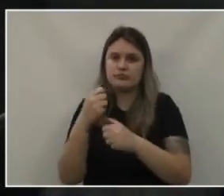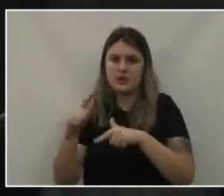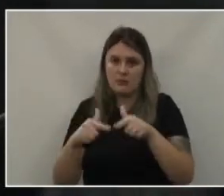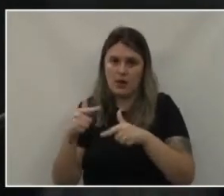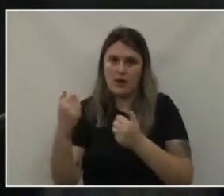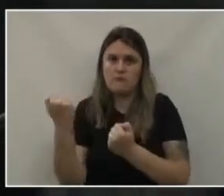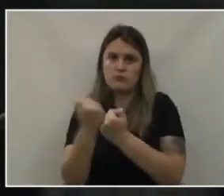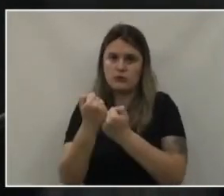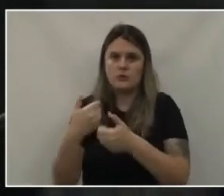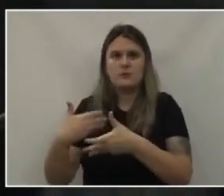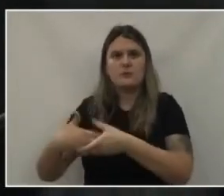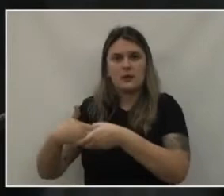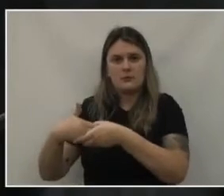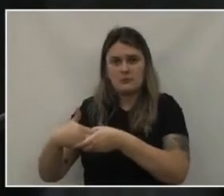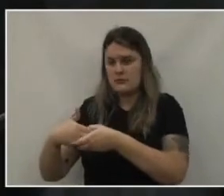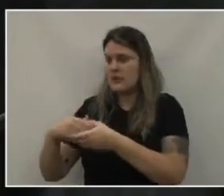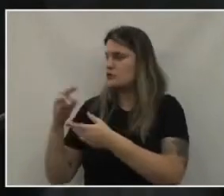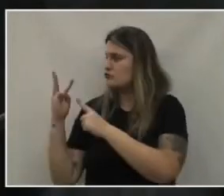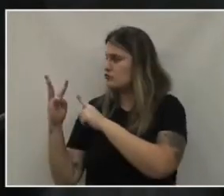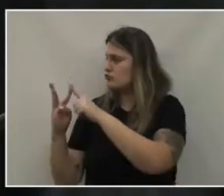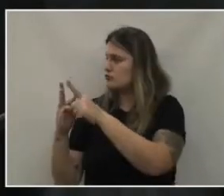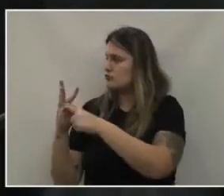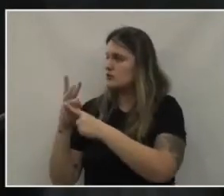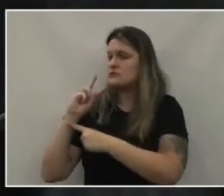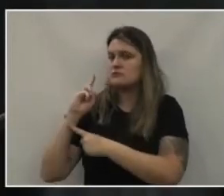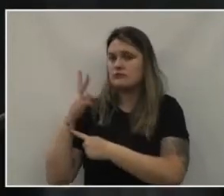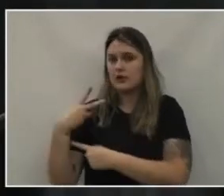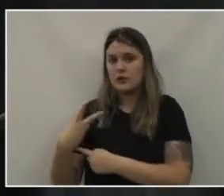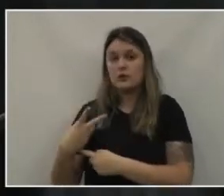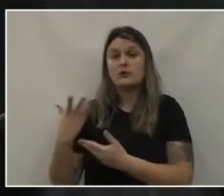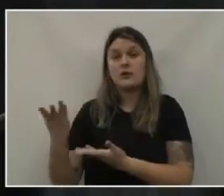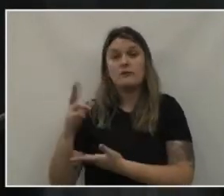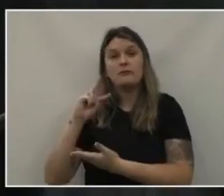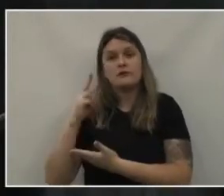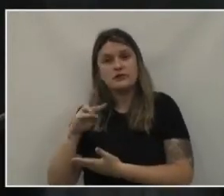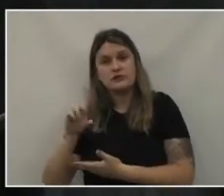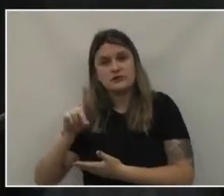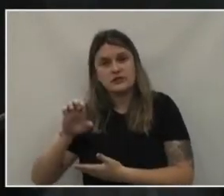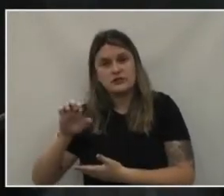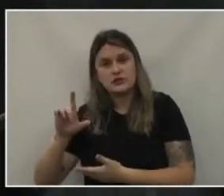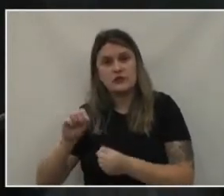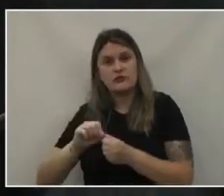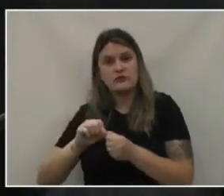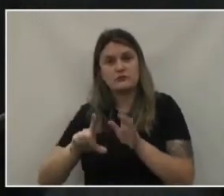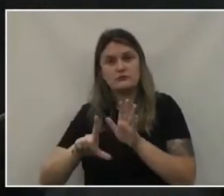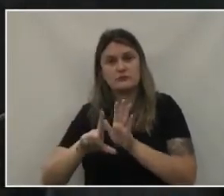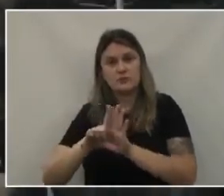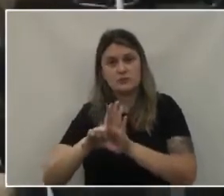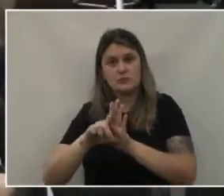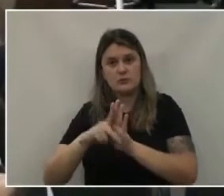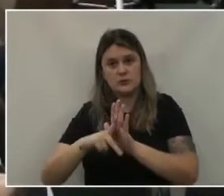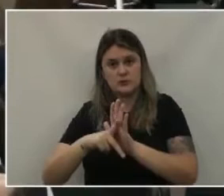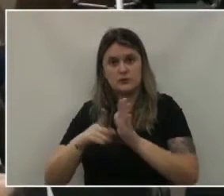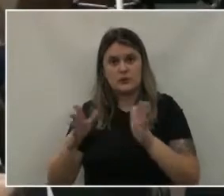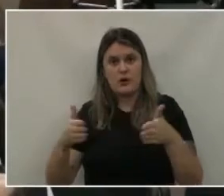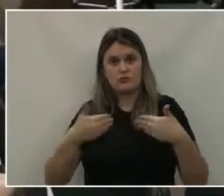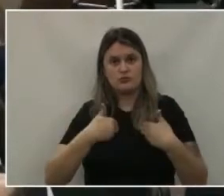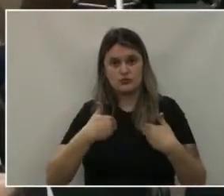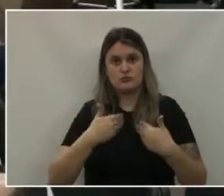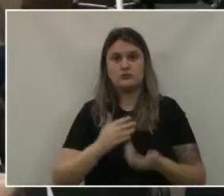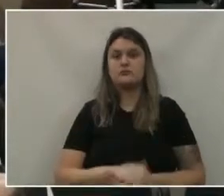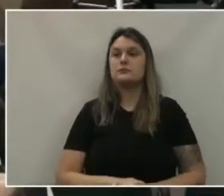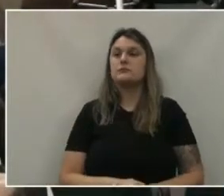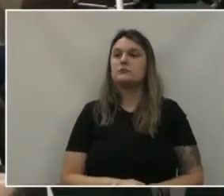Então, parabéns a vocês por essa iniciativa e ao vereador Diego pelo projeto anterior.